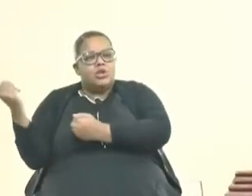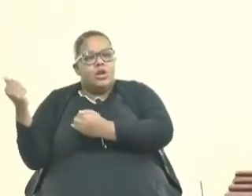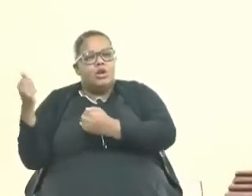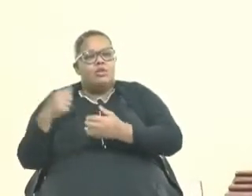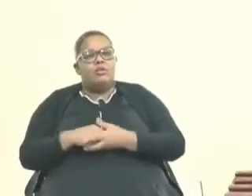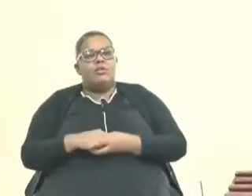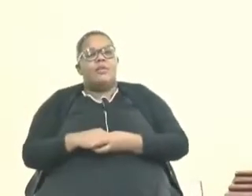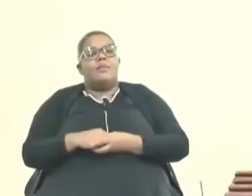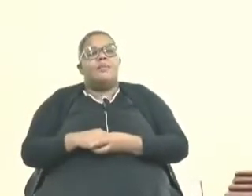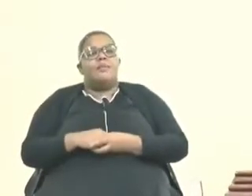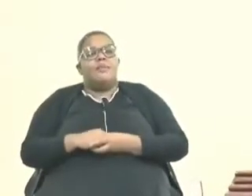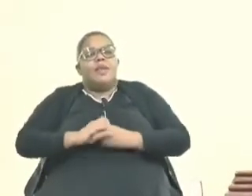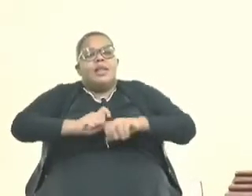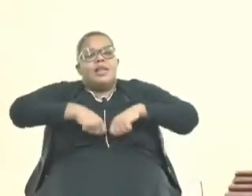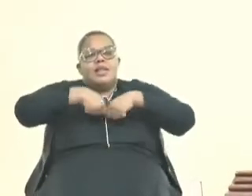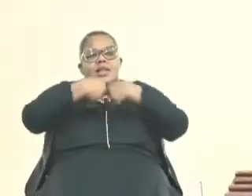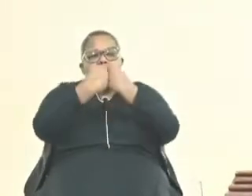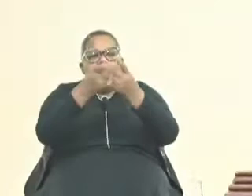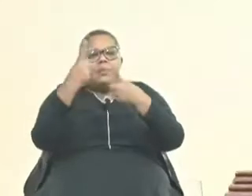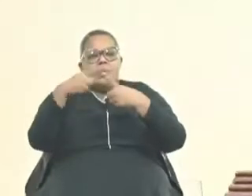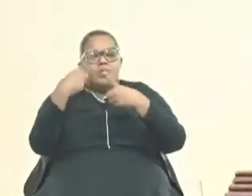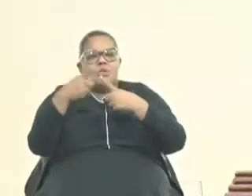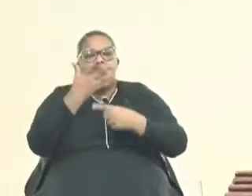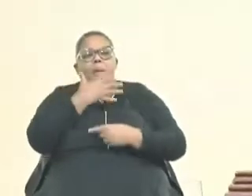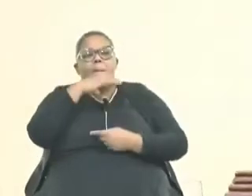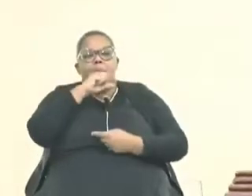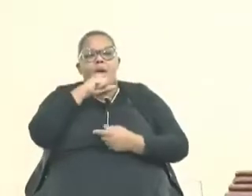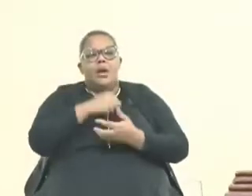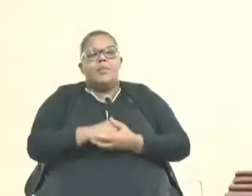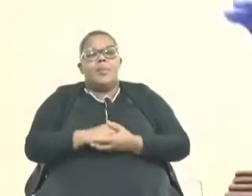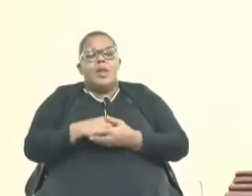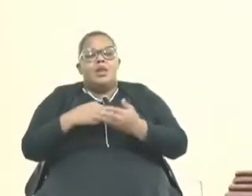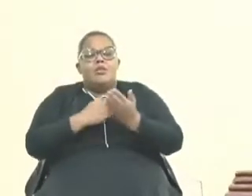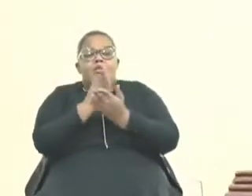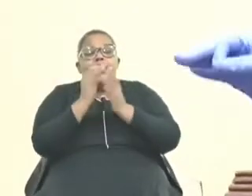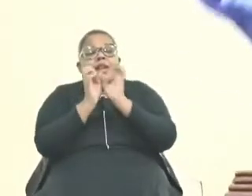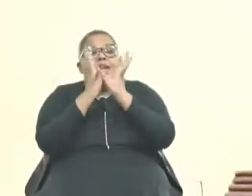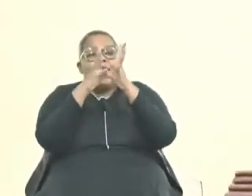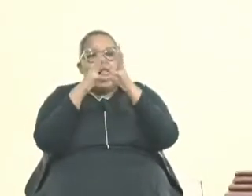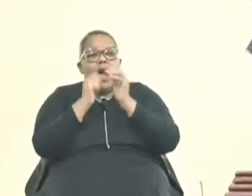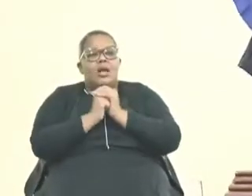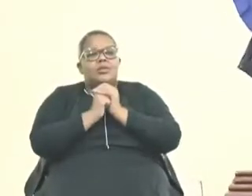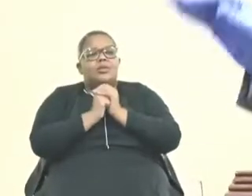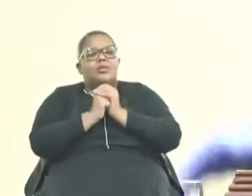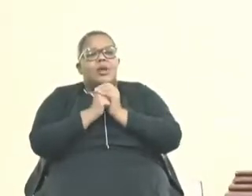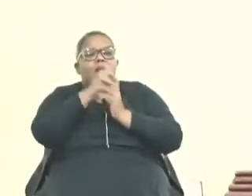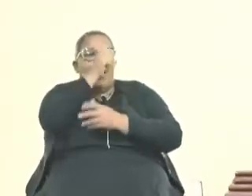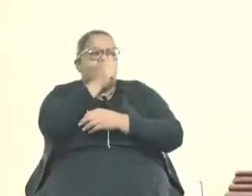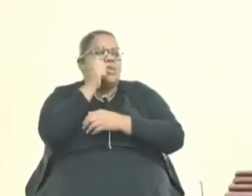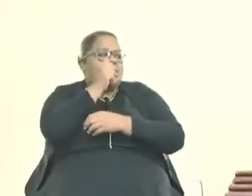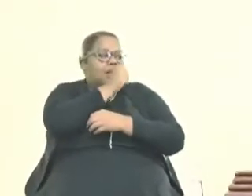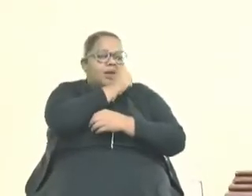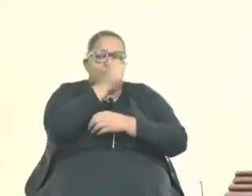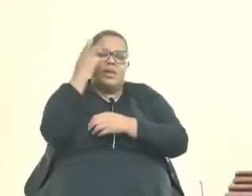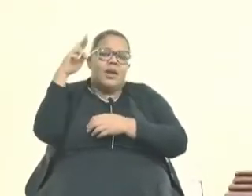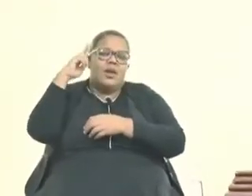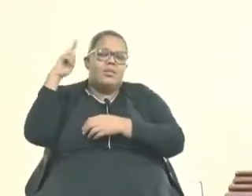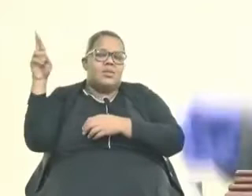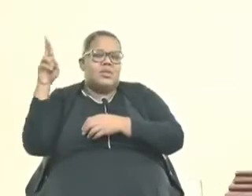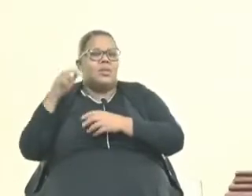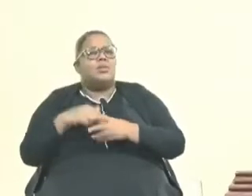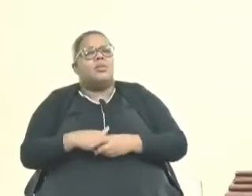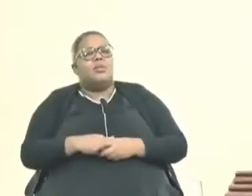no templo ele foi criado ensinaram ele Ofício de acender as lâmpadas do templo